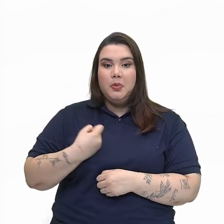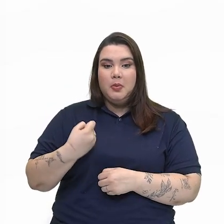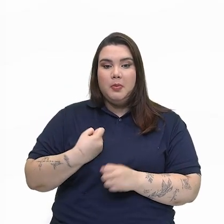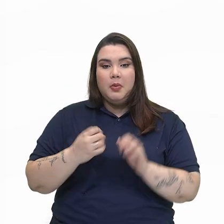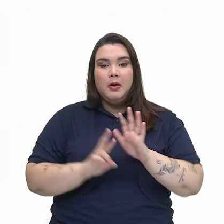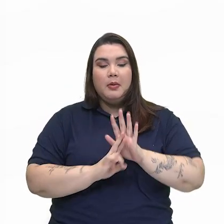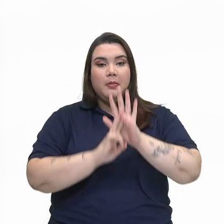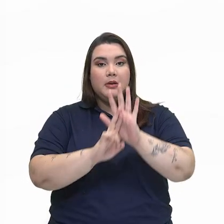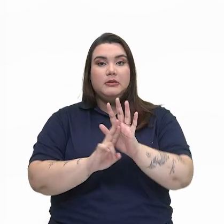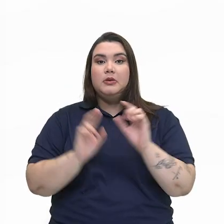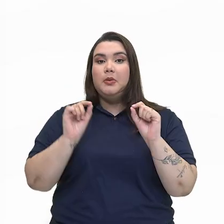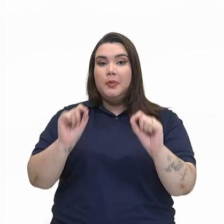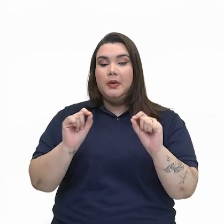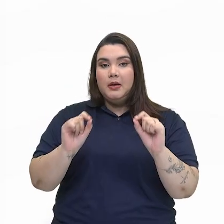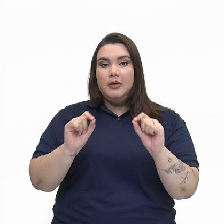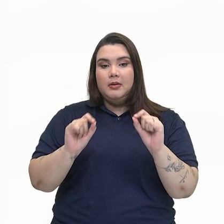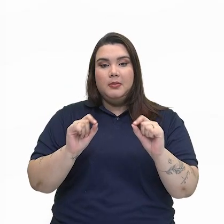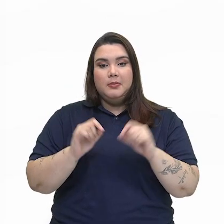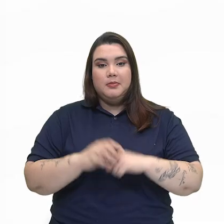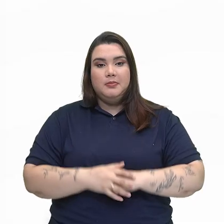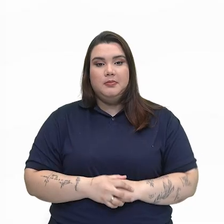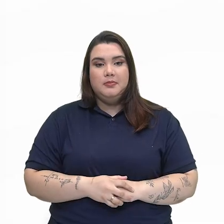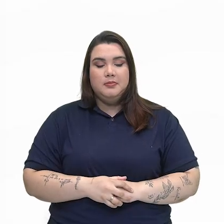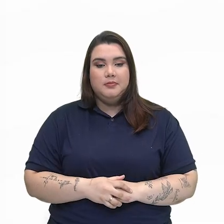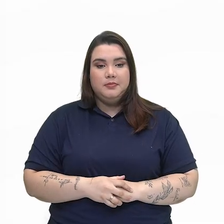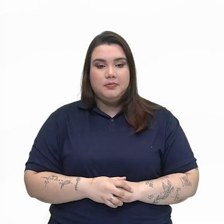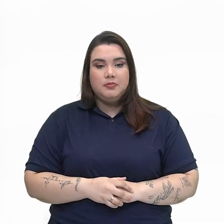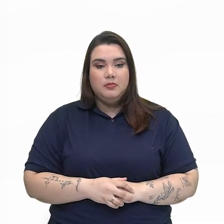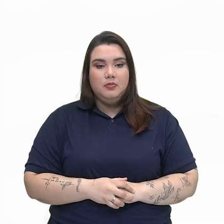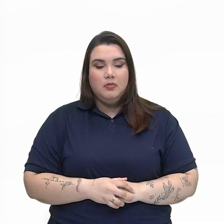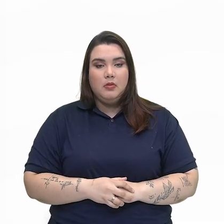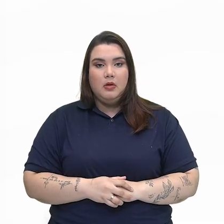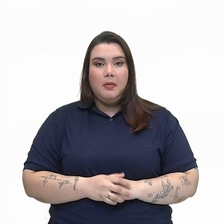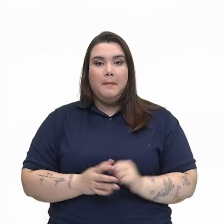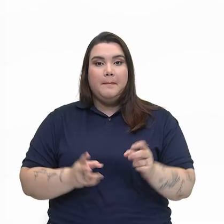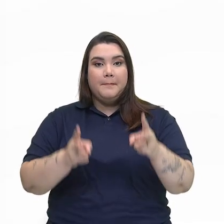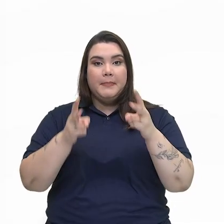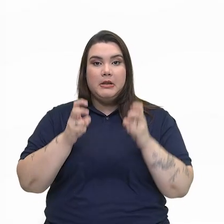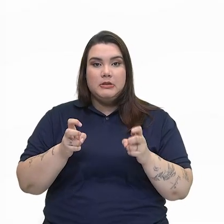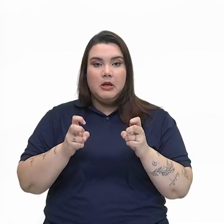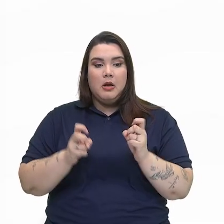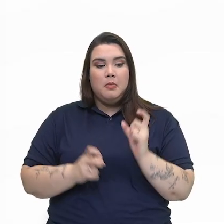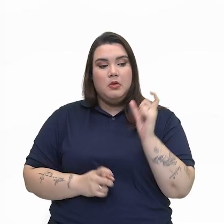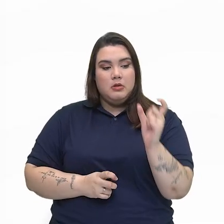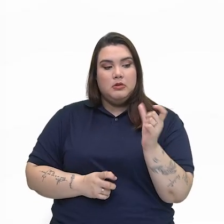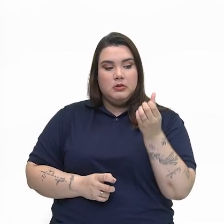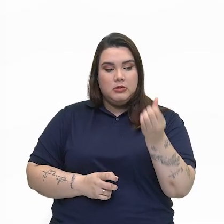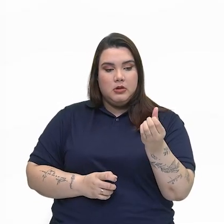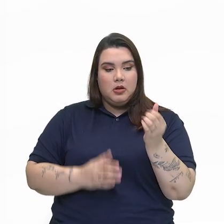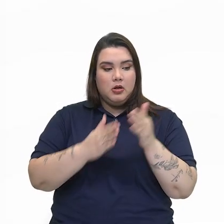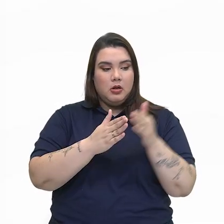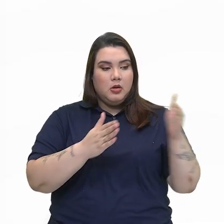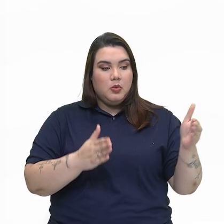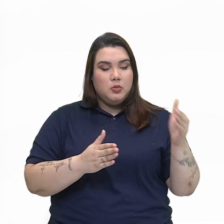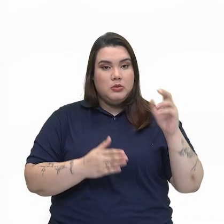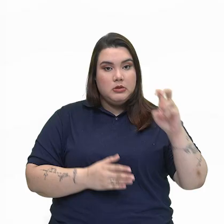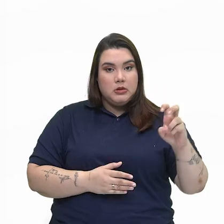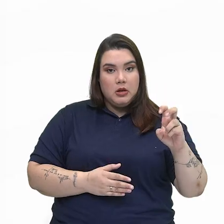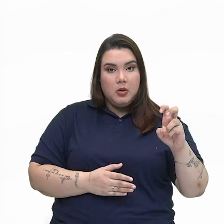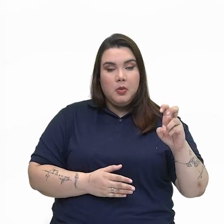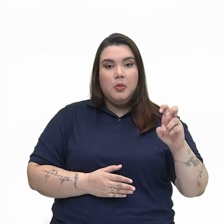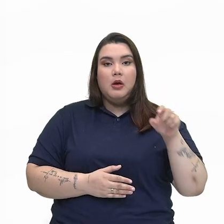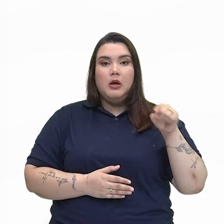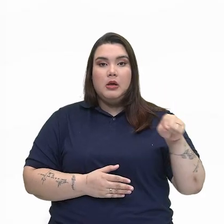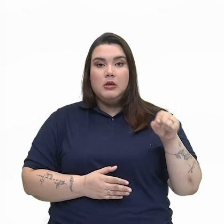o seguinte, ó, o algarismo posterior é o 5, está aqui.